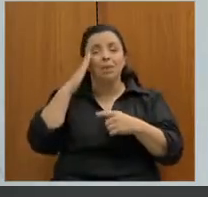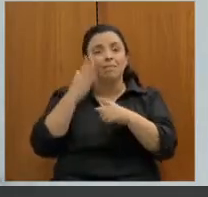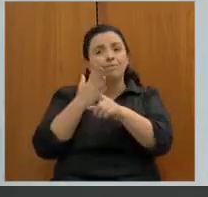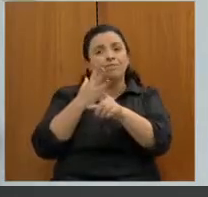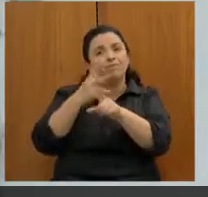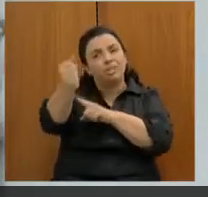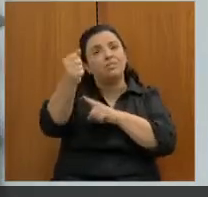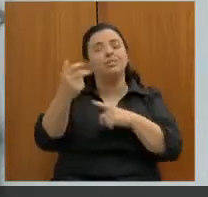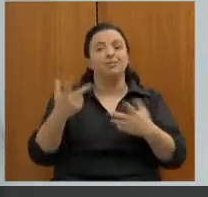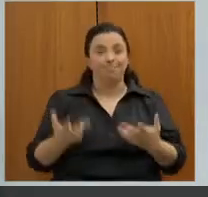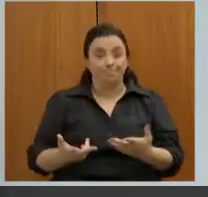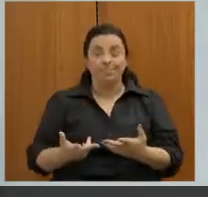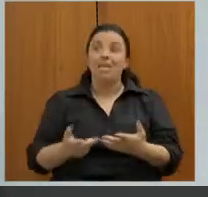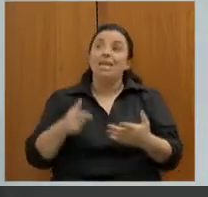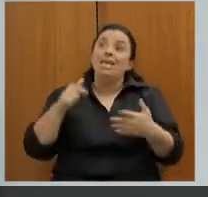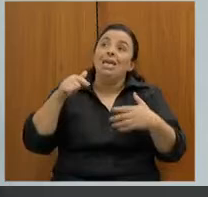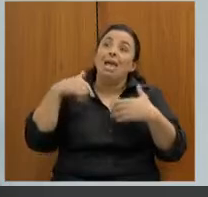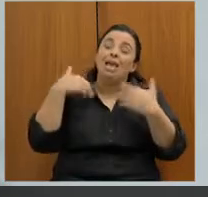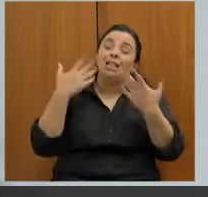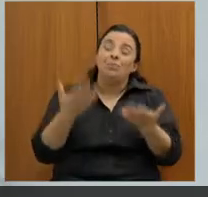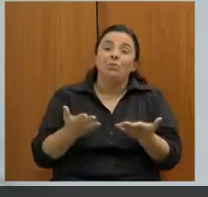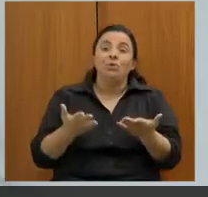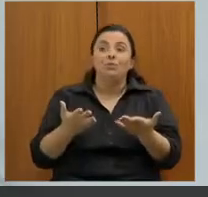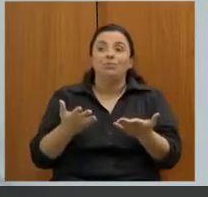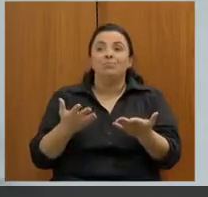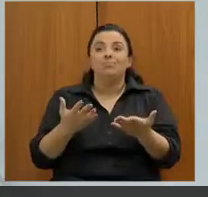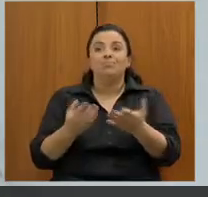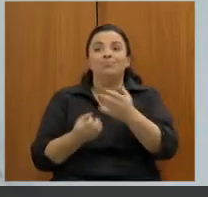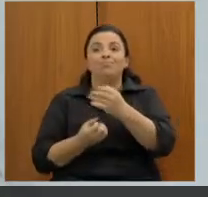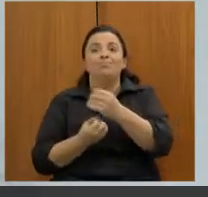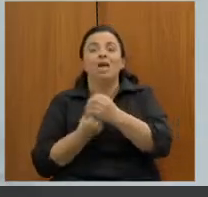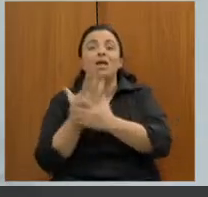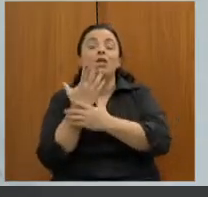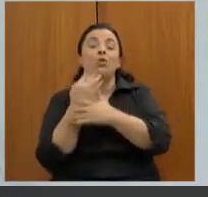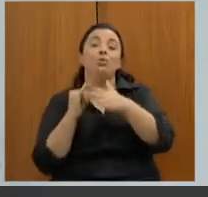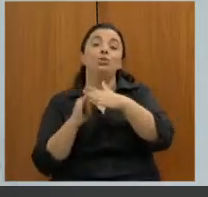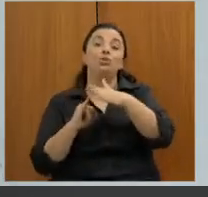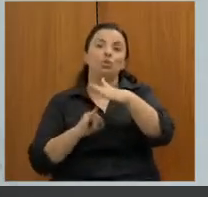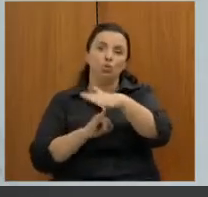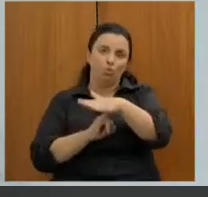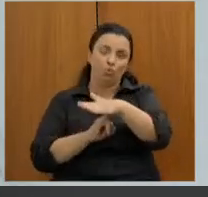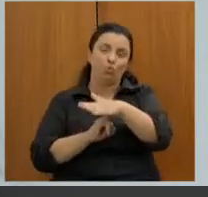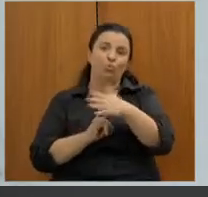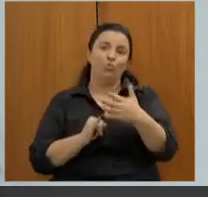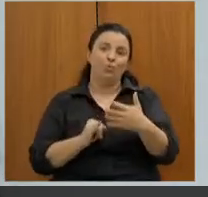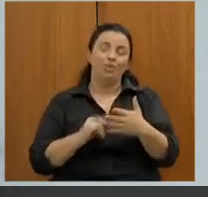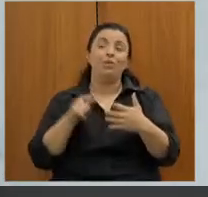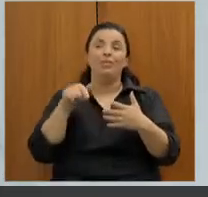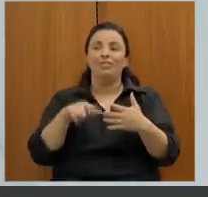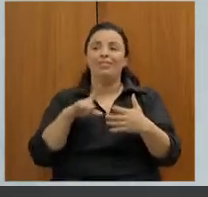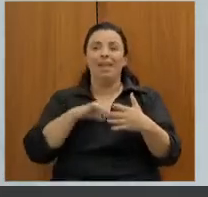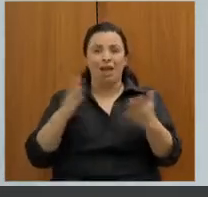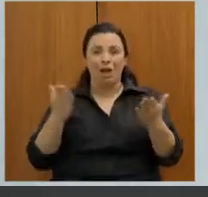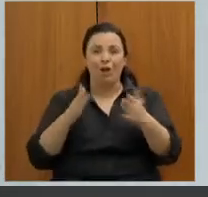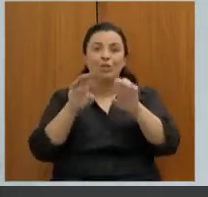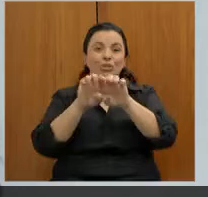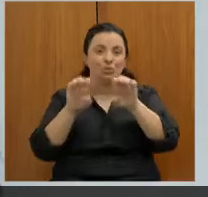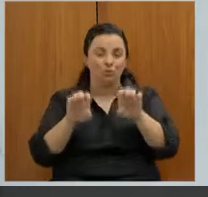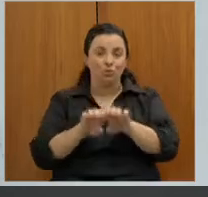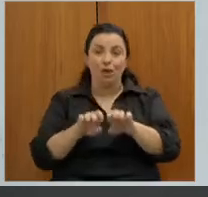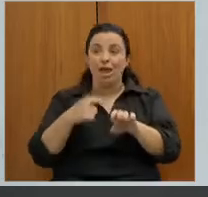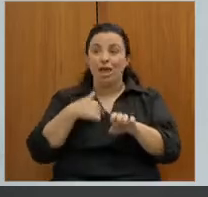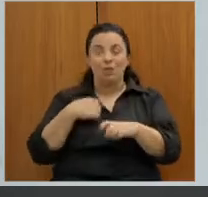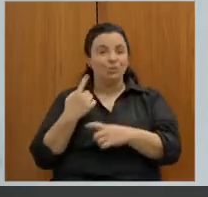veio o Instituto né eu resolvi é criar o Instituto a gente está estruturando todo o Instituto porque eu não dou conta